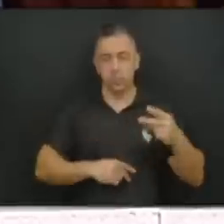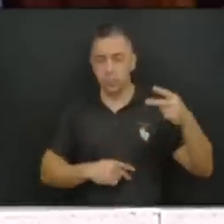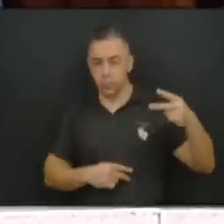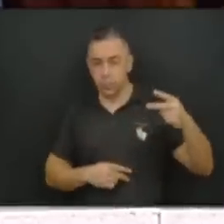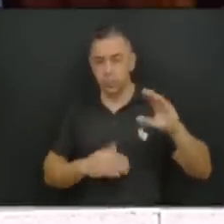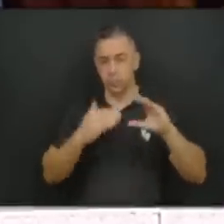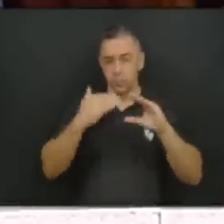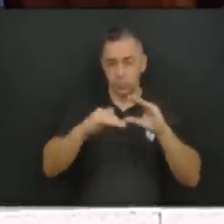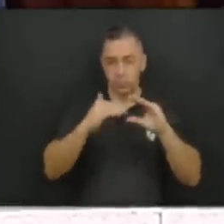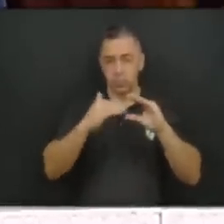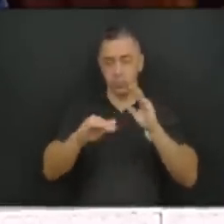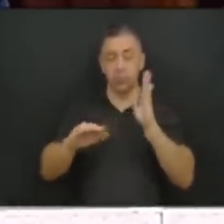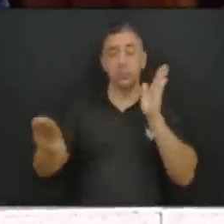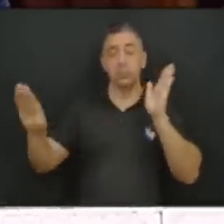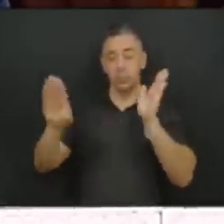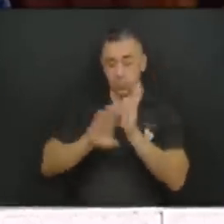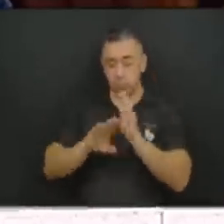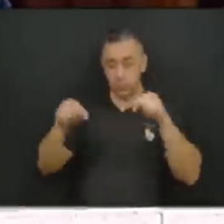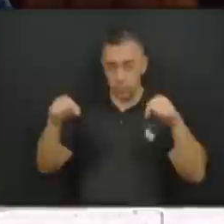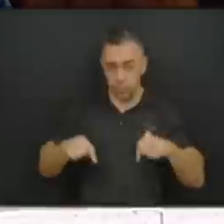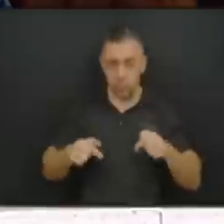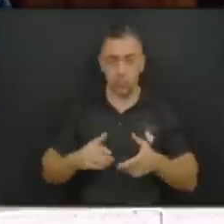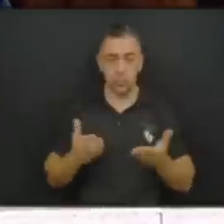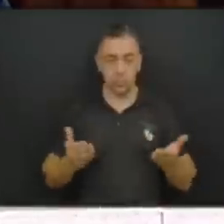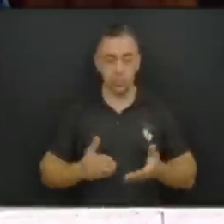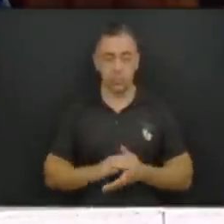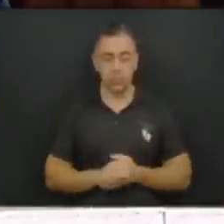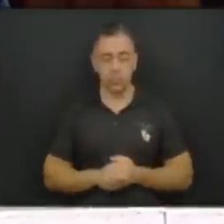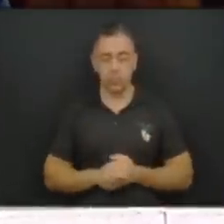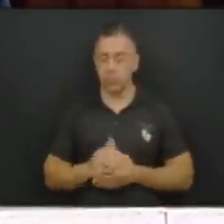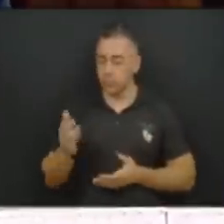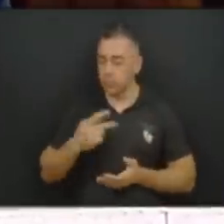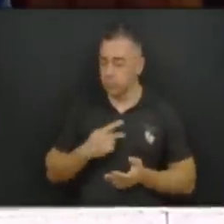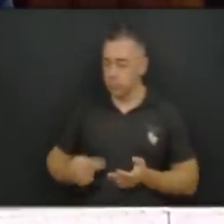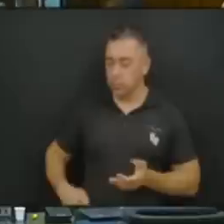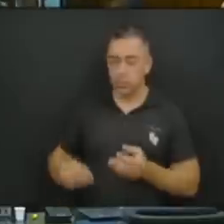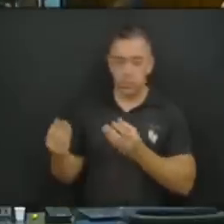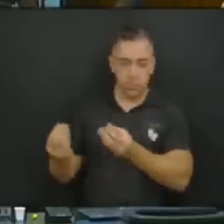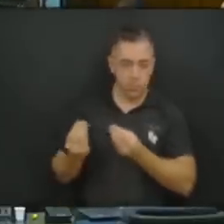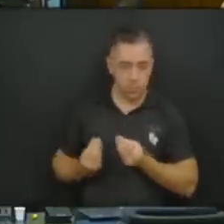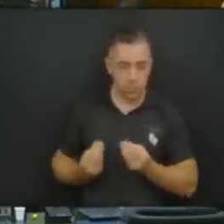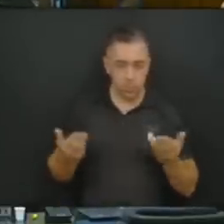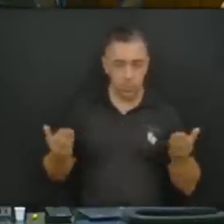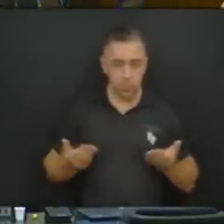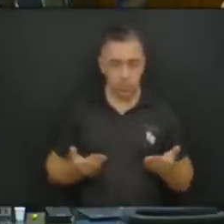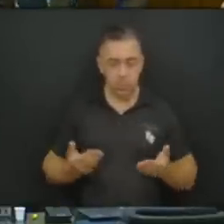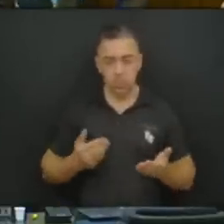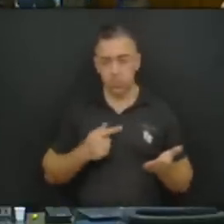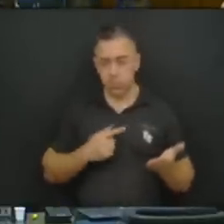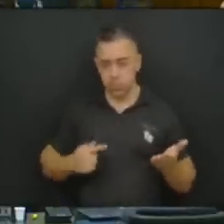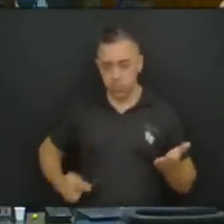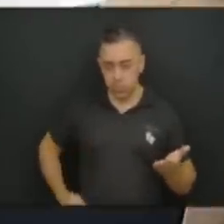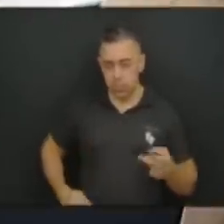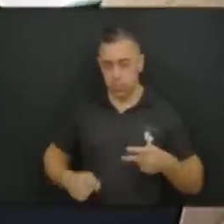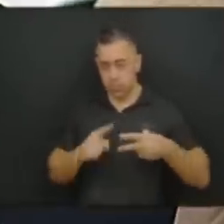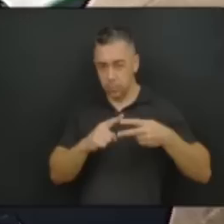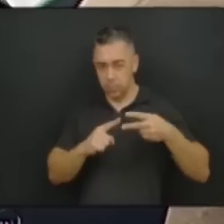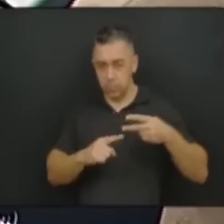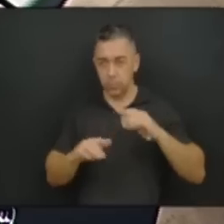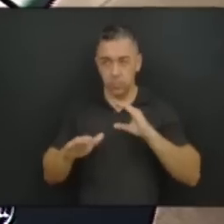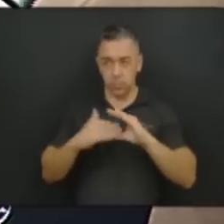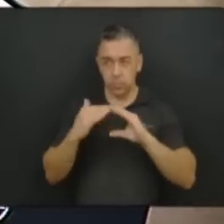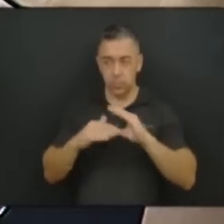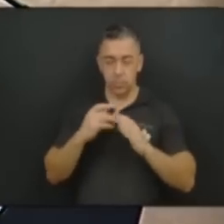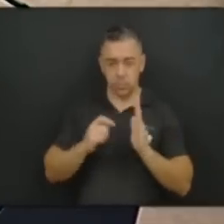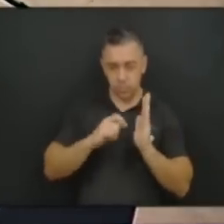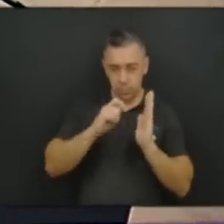duas mensagens que acabam de chegar aqui acaso também se o presidente nós recebemos aqui da governadoria duas mensagens